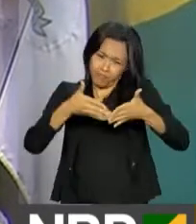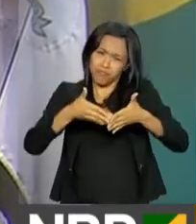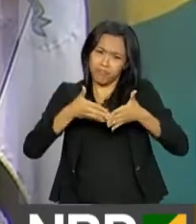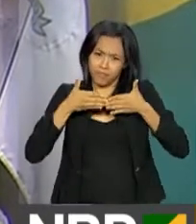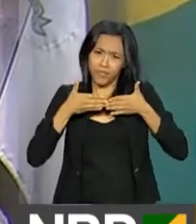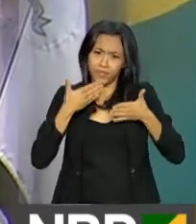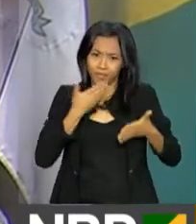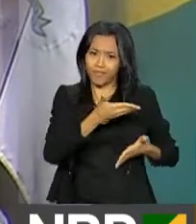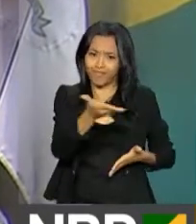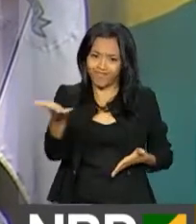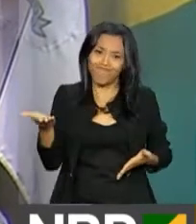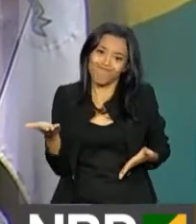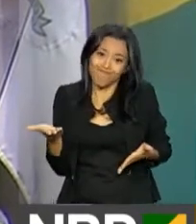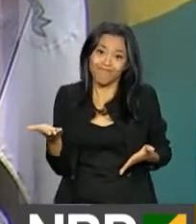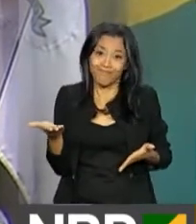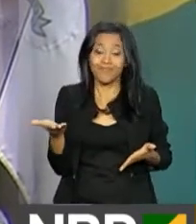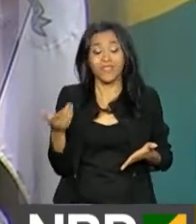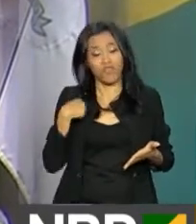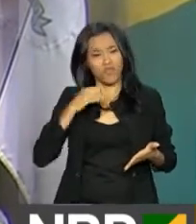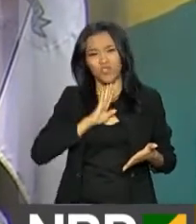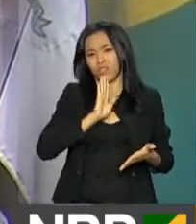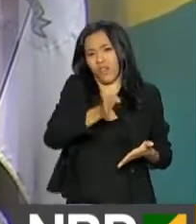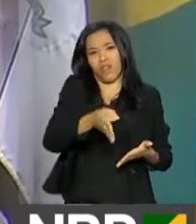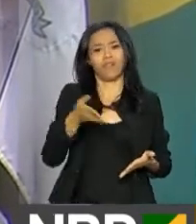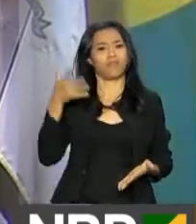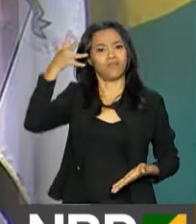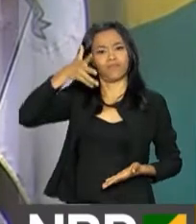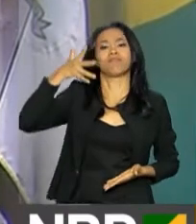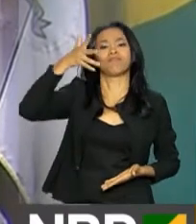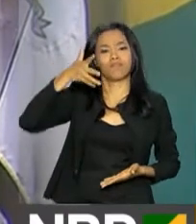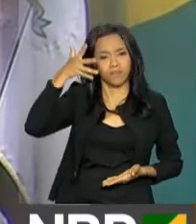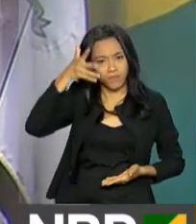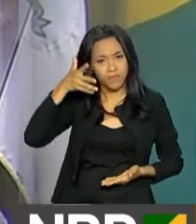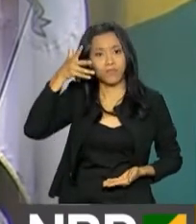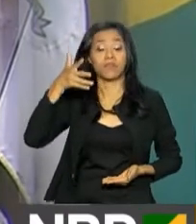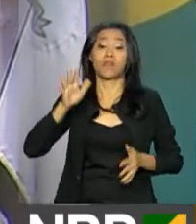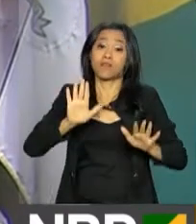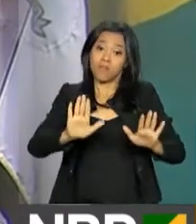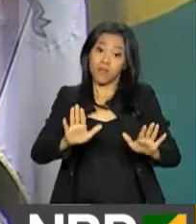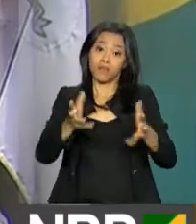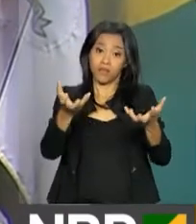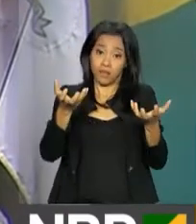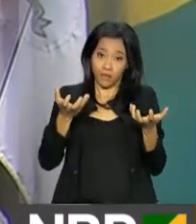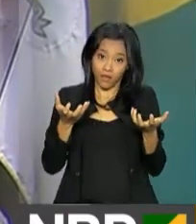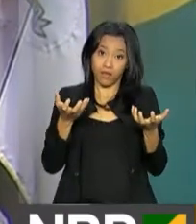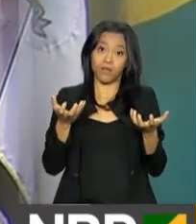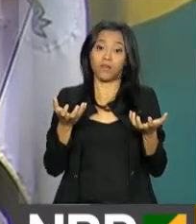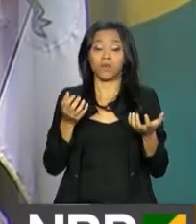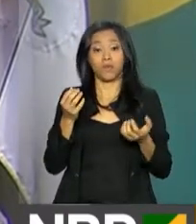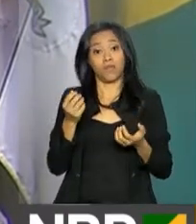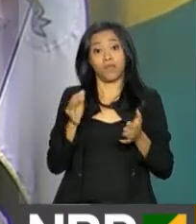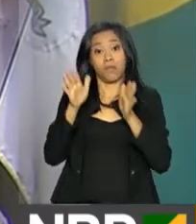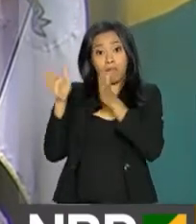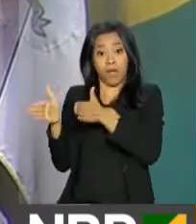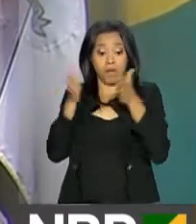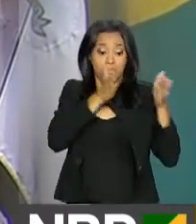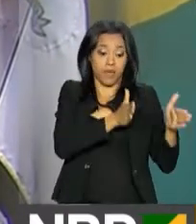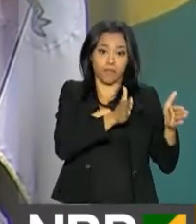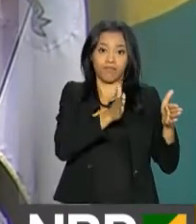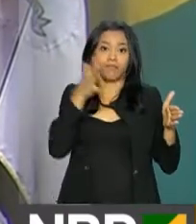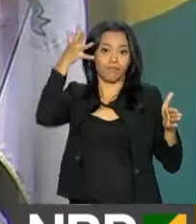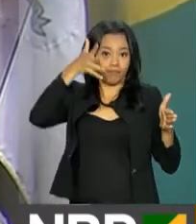eu vou logo a minha breve e silva fala mas quero dividi la em dois momentos distintos no primeiro